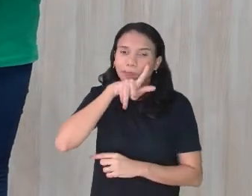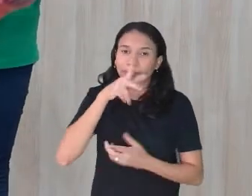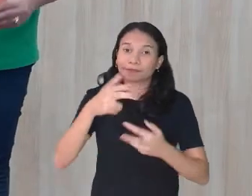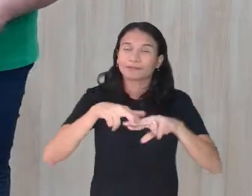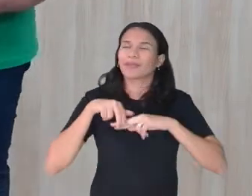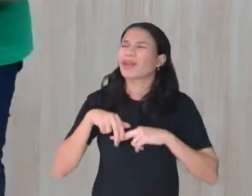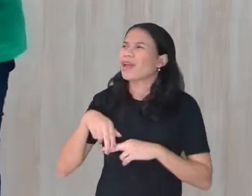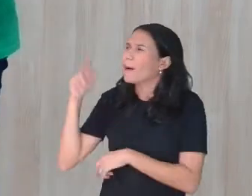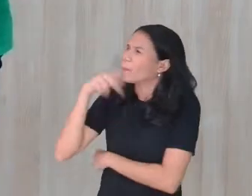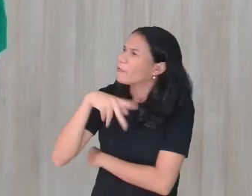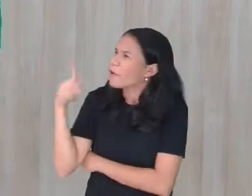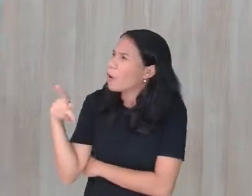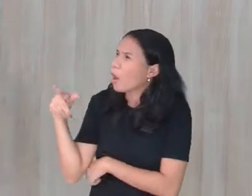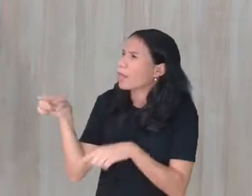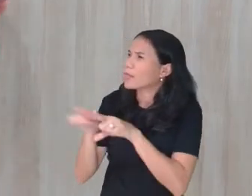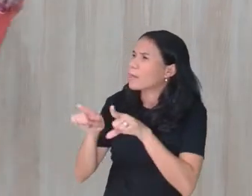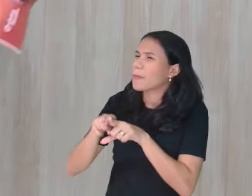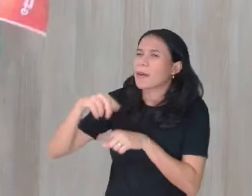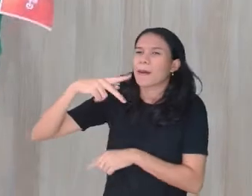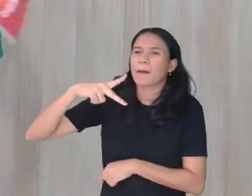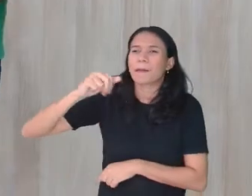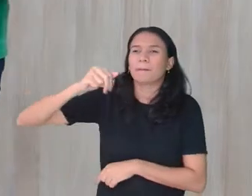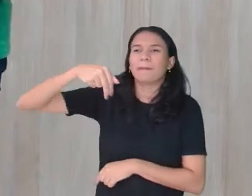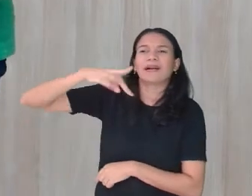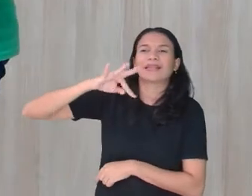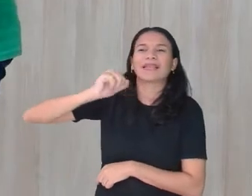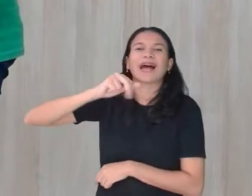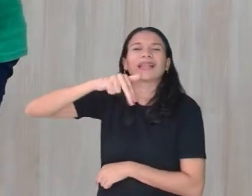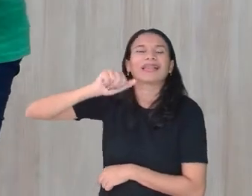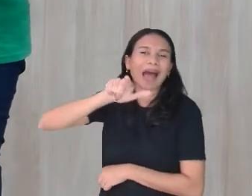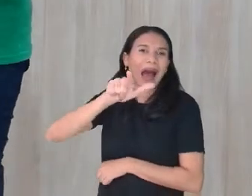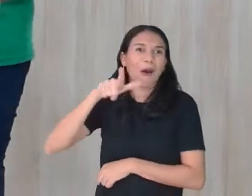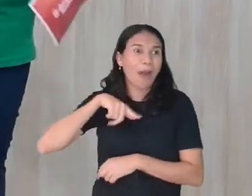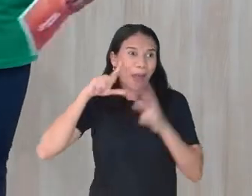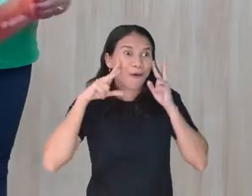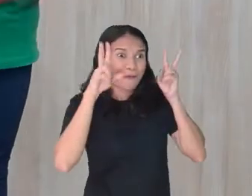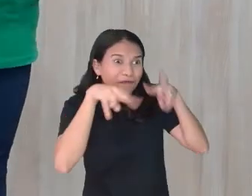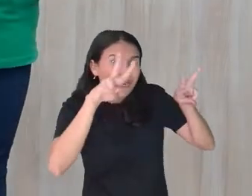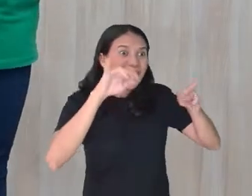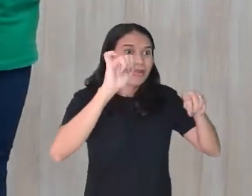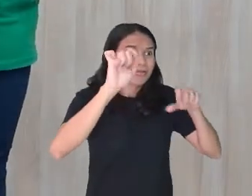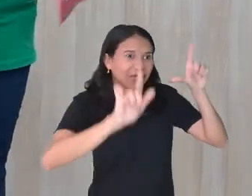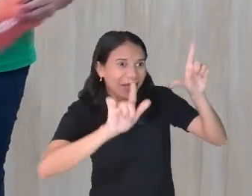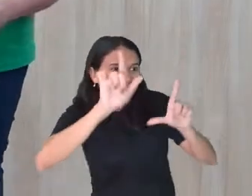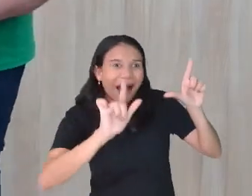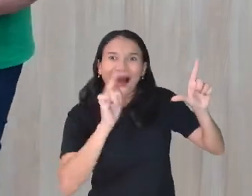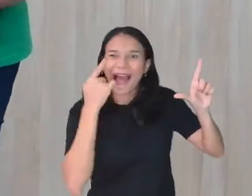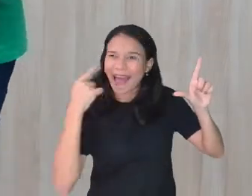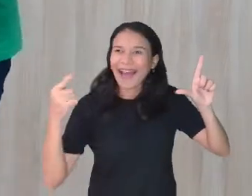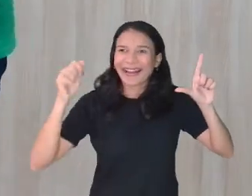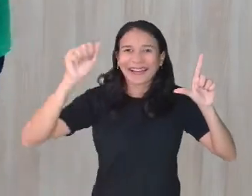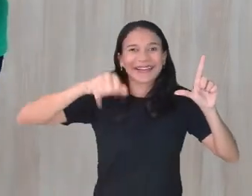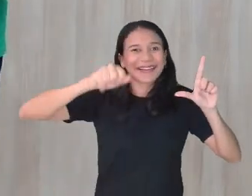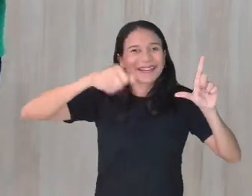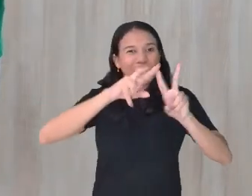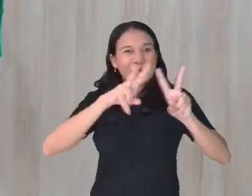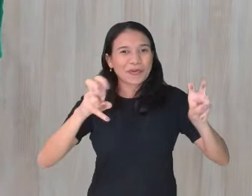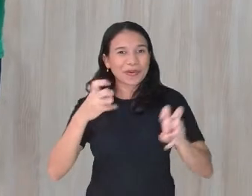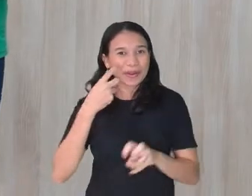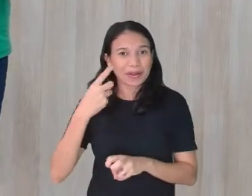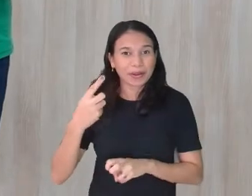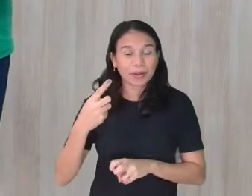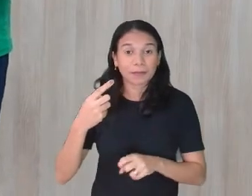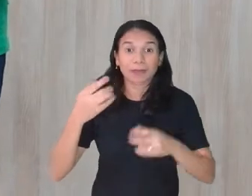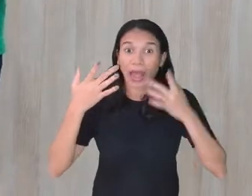Ah, professora, tem o Pantanal. Ah, eu tenho visto, professora, reportagens, né, a respeito do Pantanal.